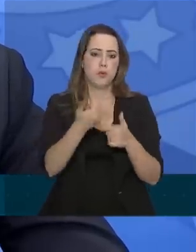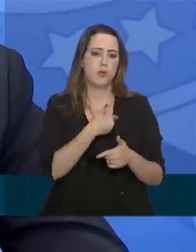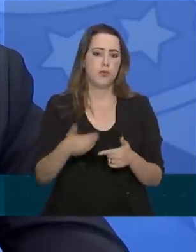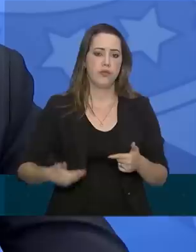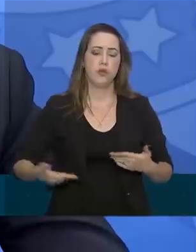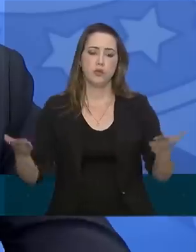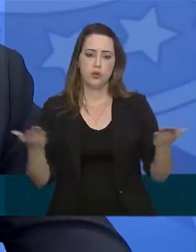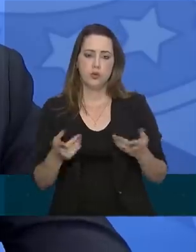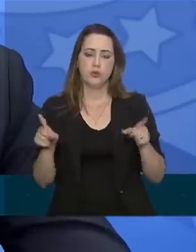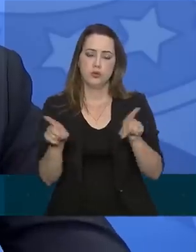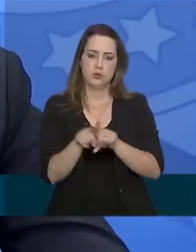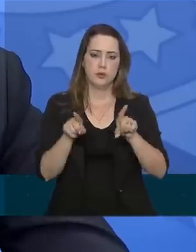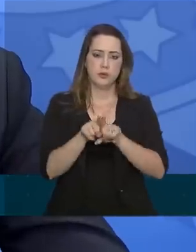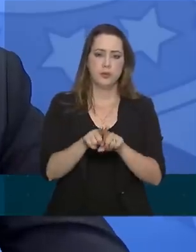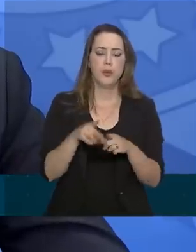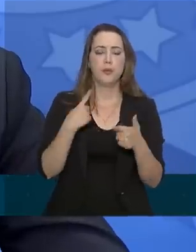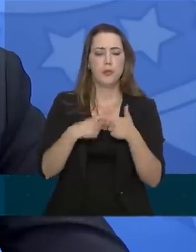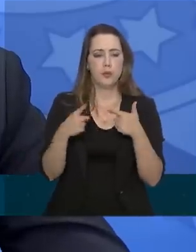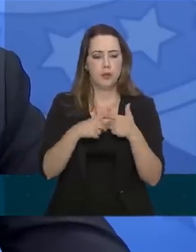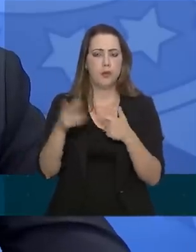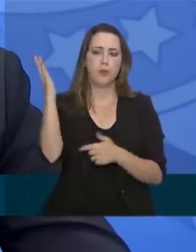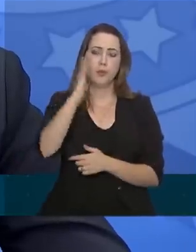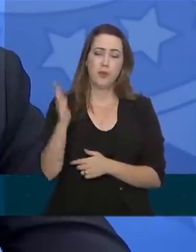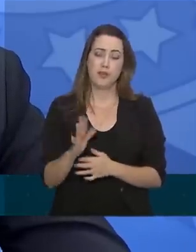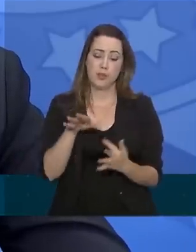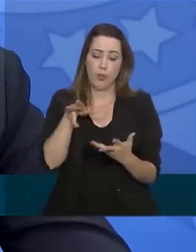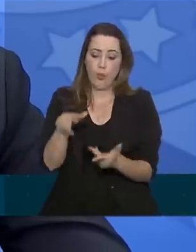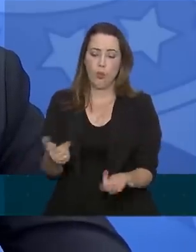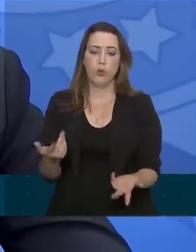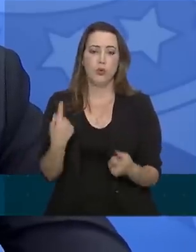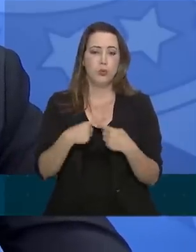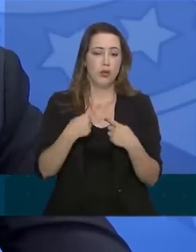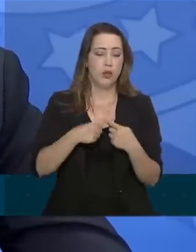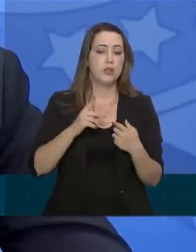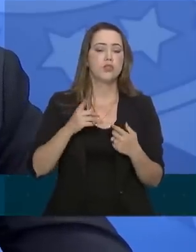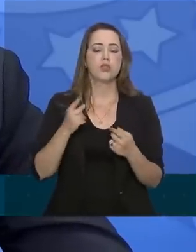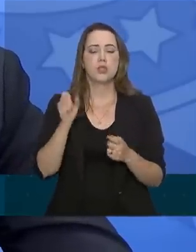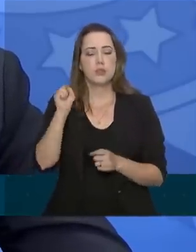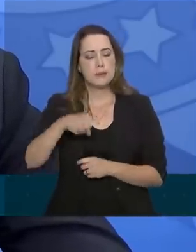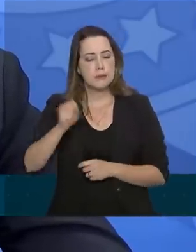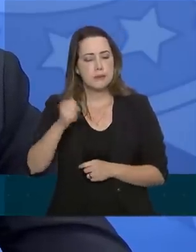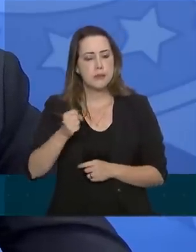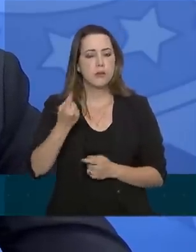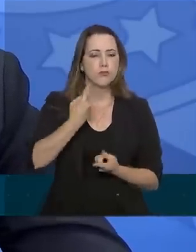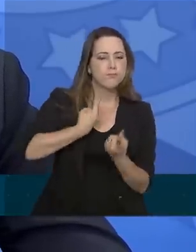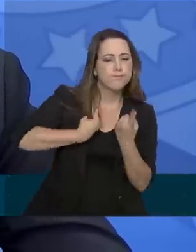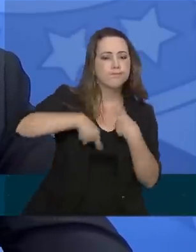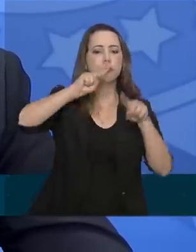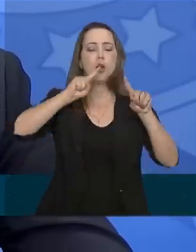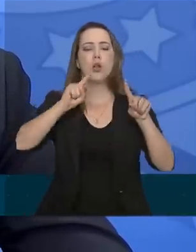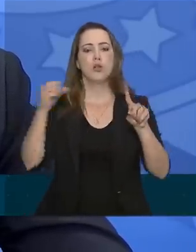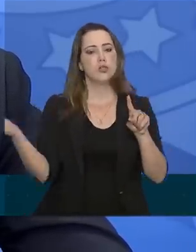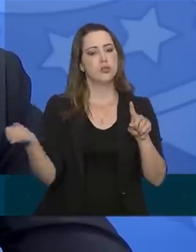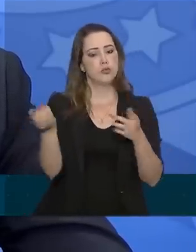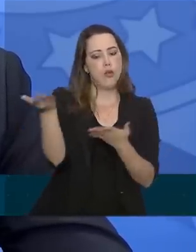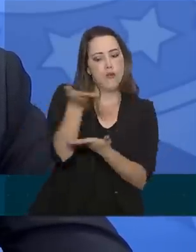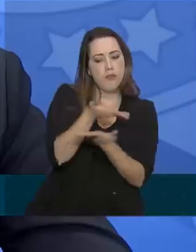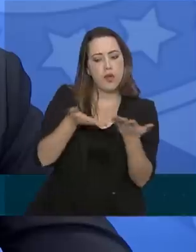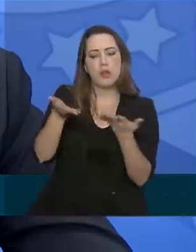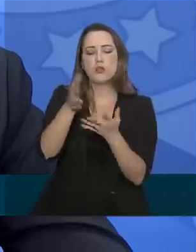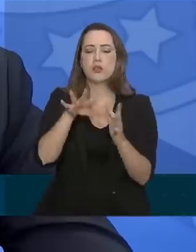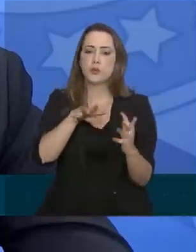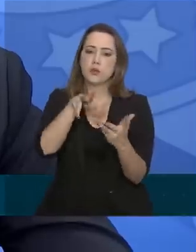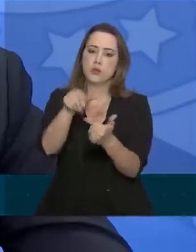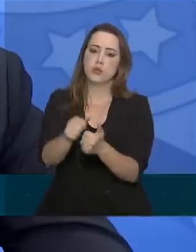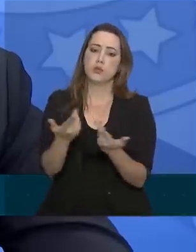atual e bem como desgastar a imagem do brasil porque nós estamos dando um salto sim é no tocante de um novo relacionamento com o mundo